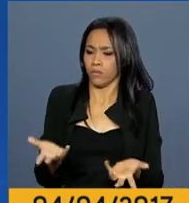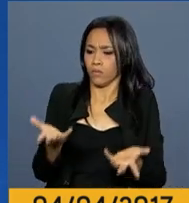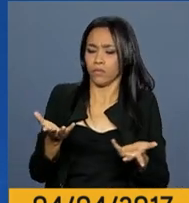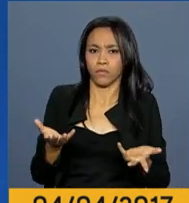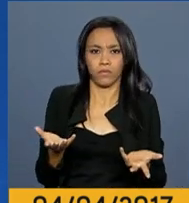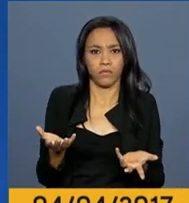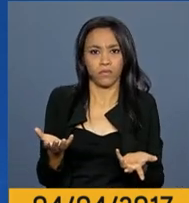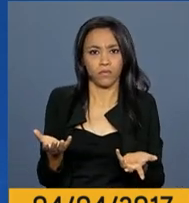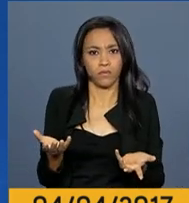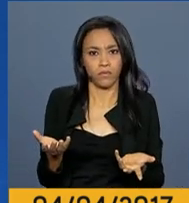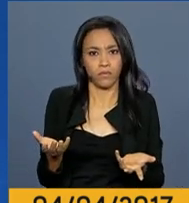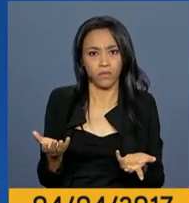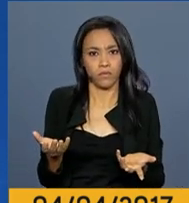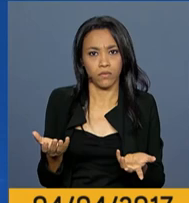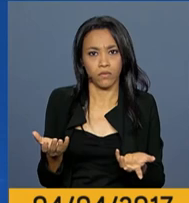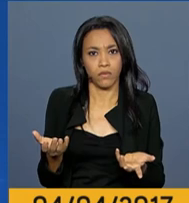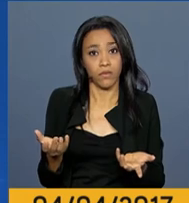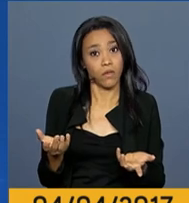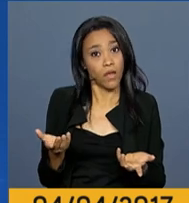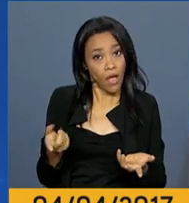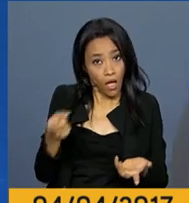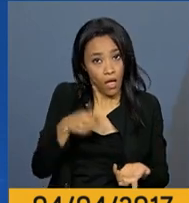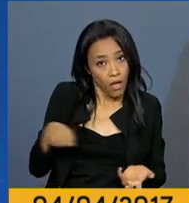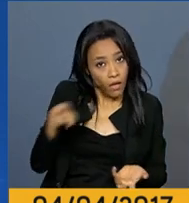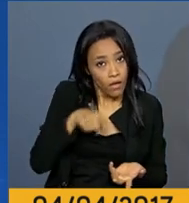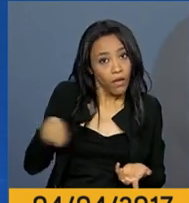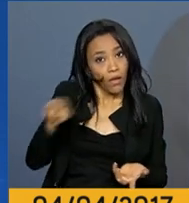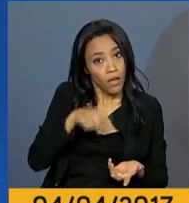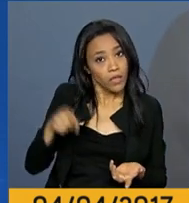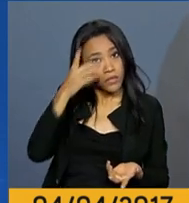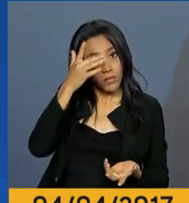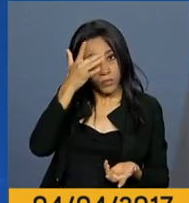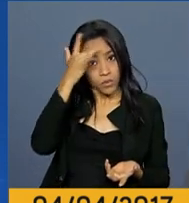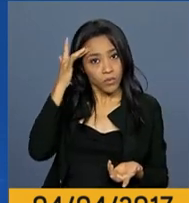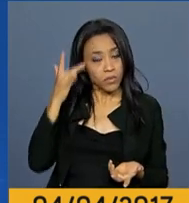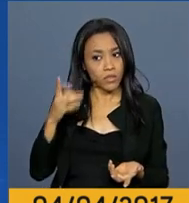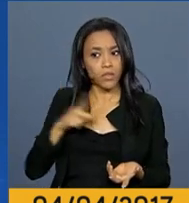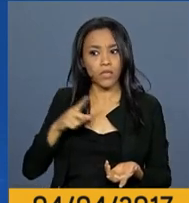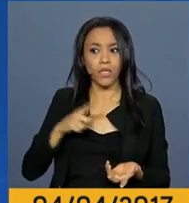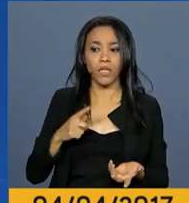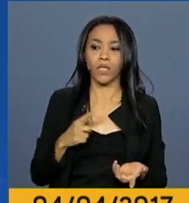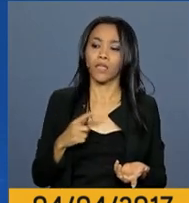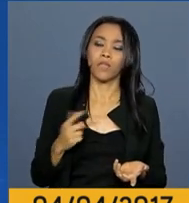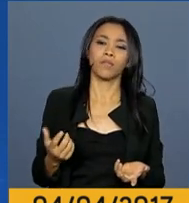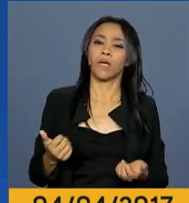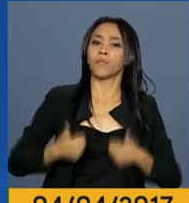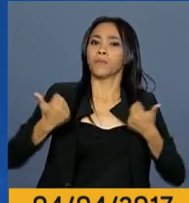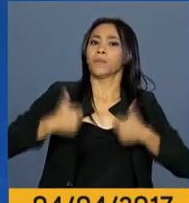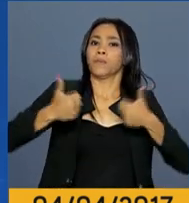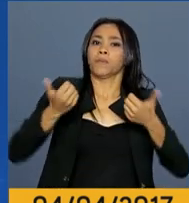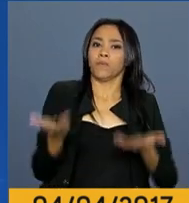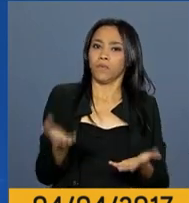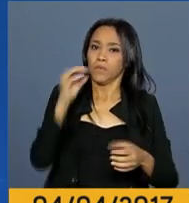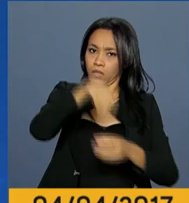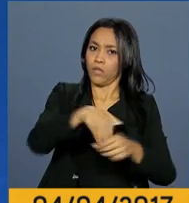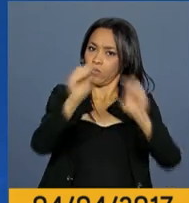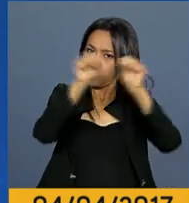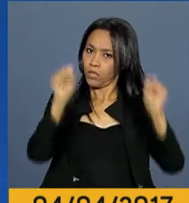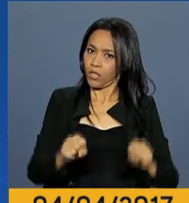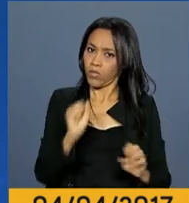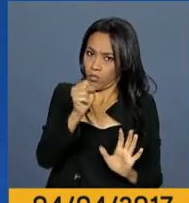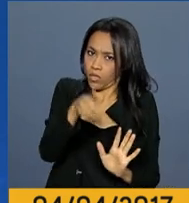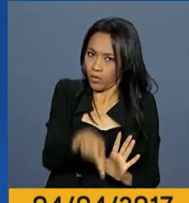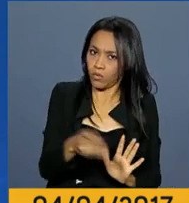exatamente, com a devida vênia, mais privilegiados no sistema, né? E